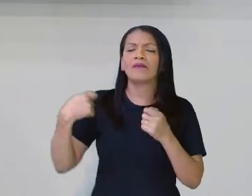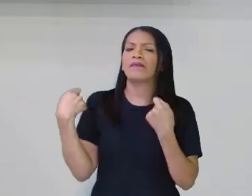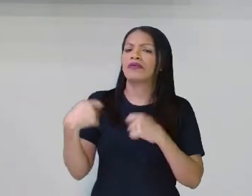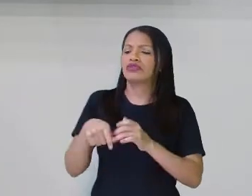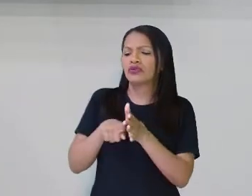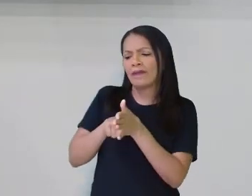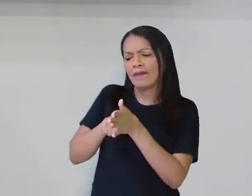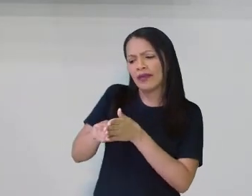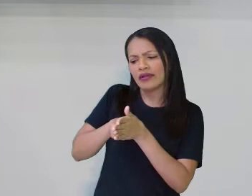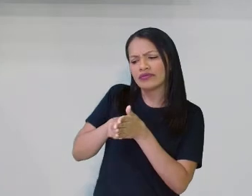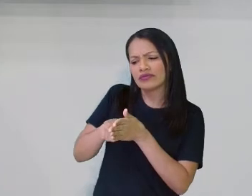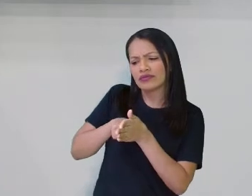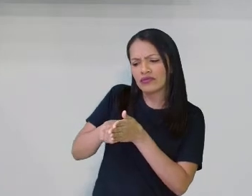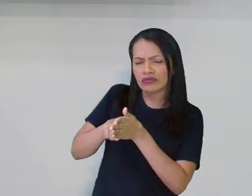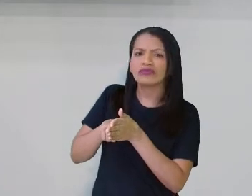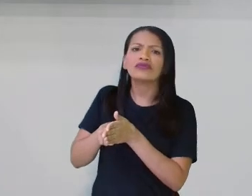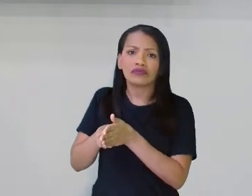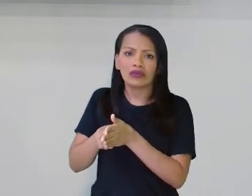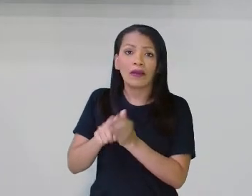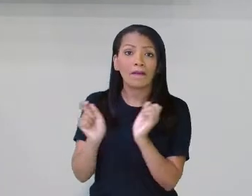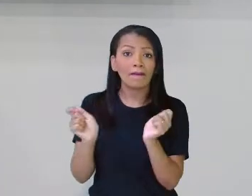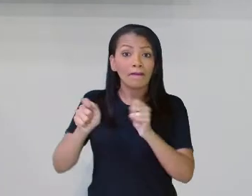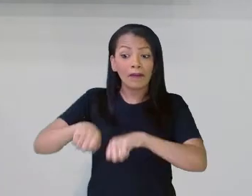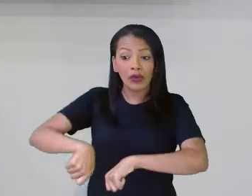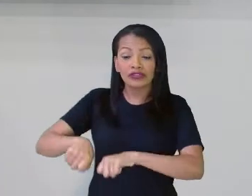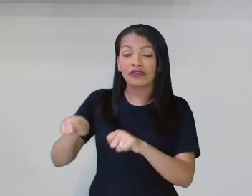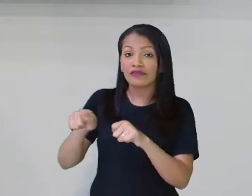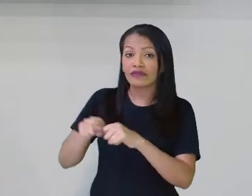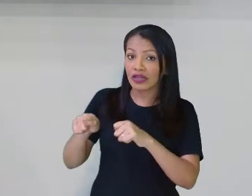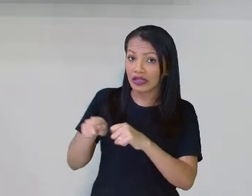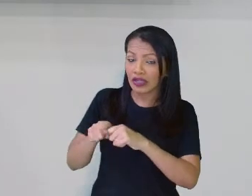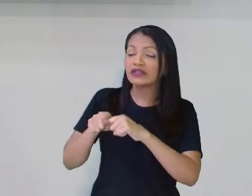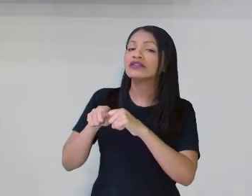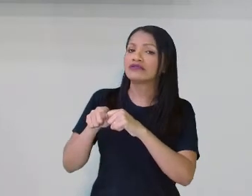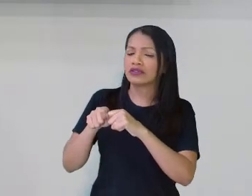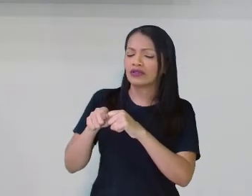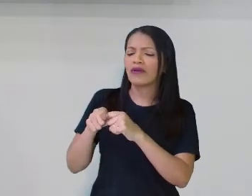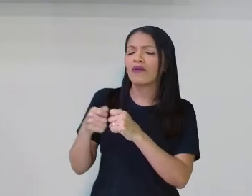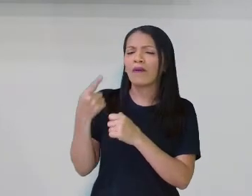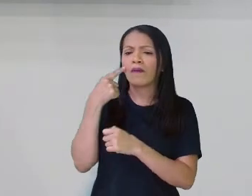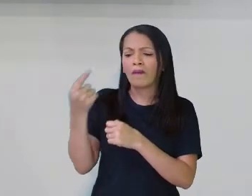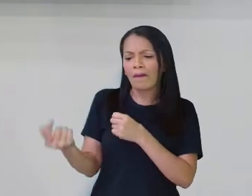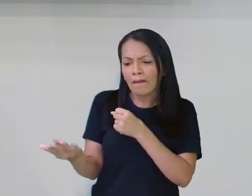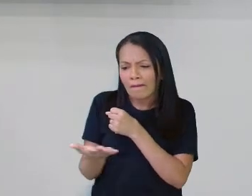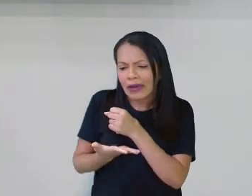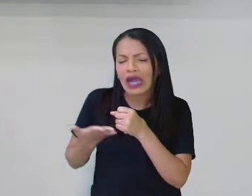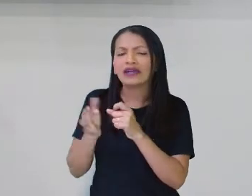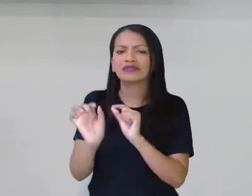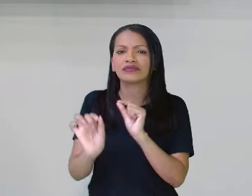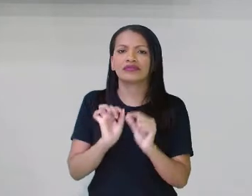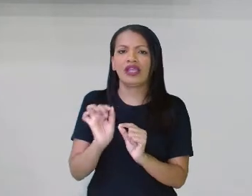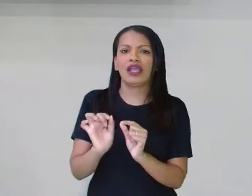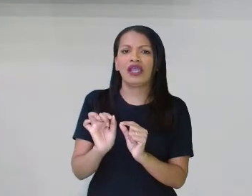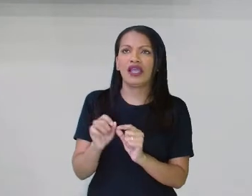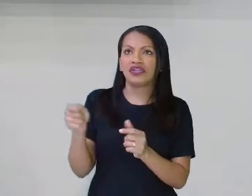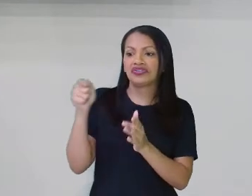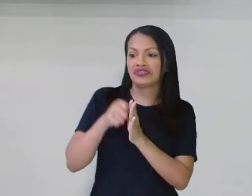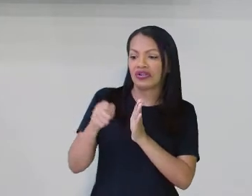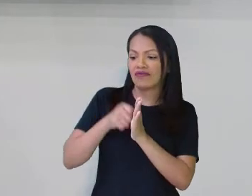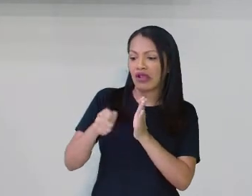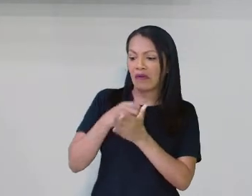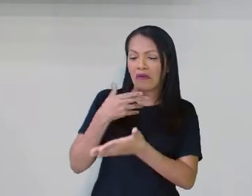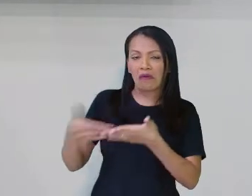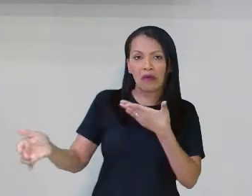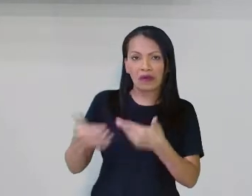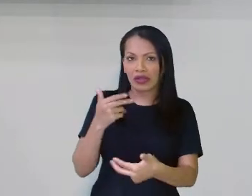consultar, pesquisar, para que eu possa fazer o meu verbete com embasamento. Eu não posso ir escrevendo qualquer coisa.